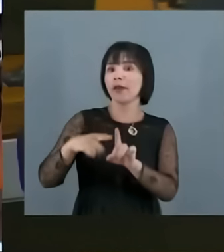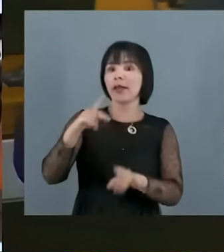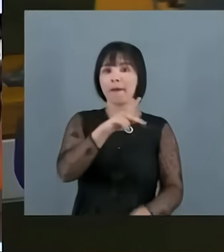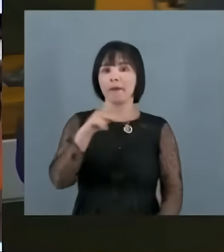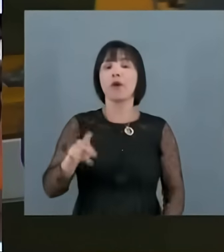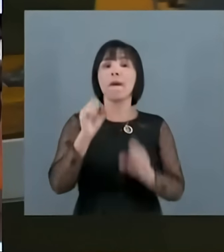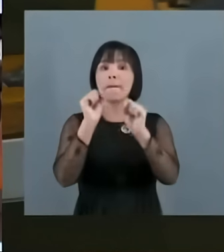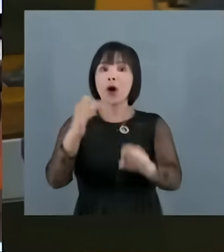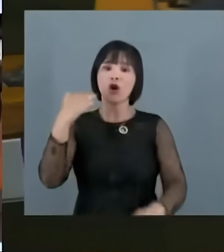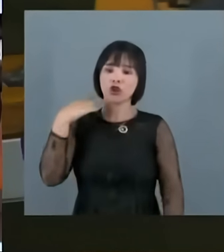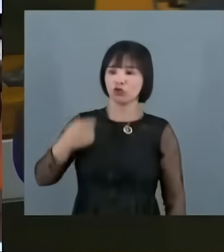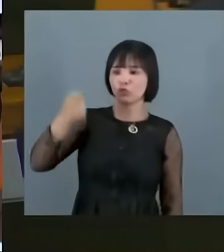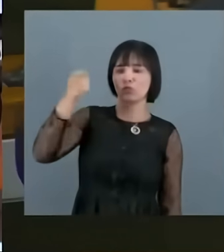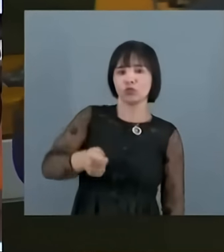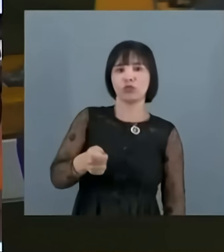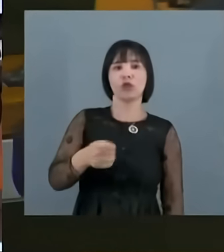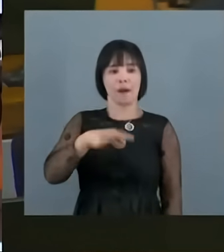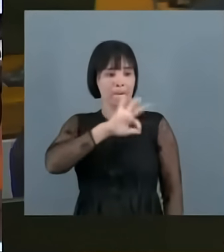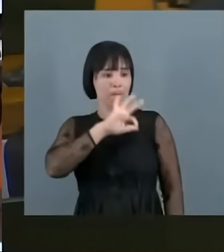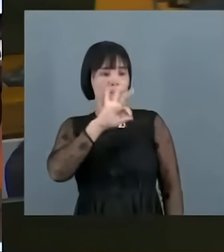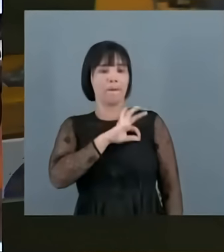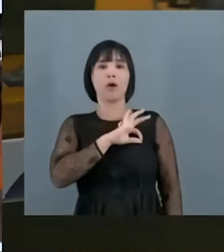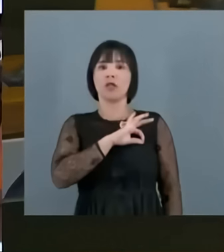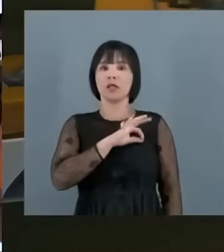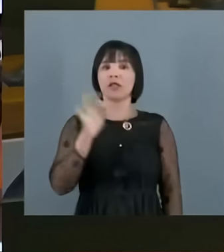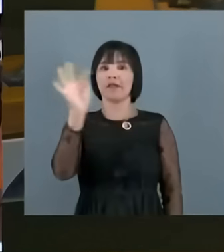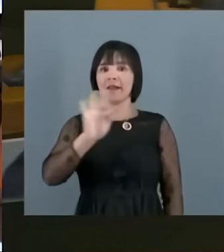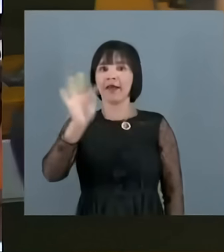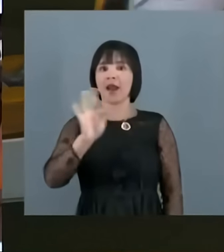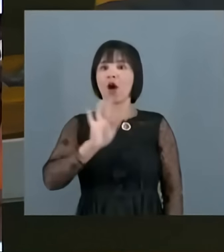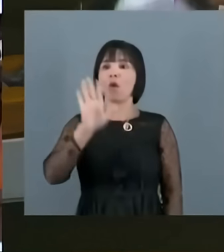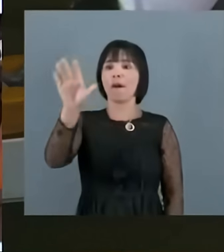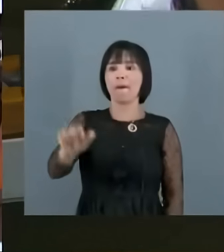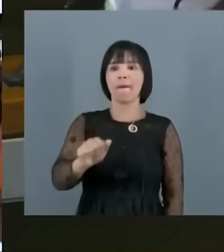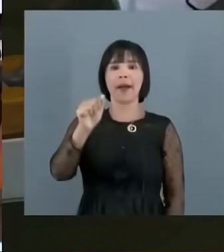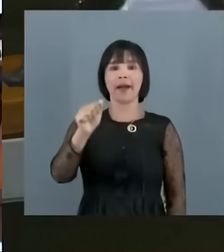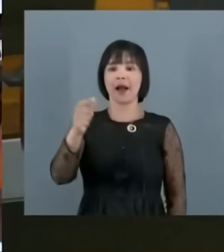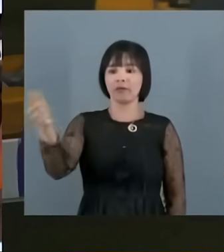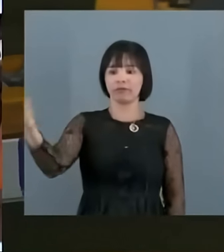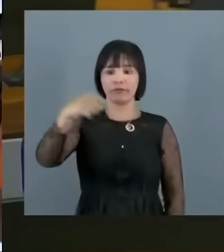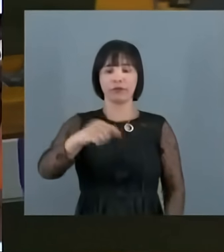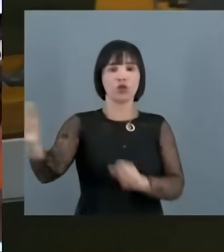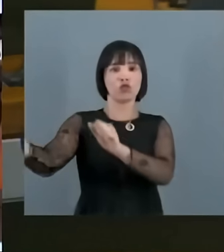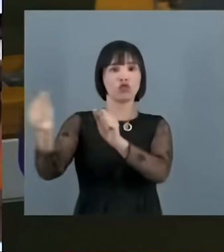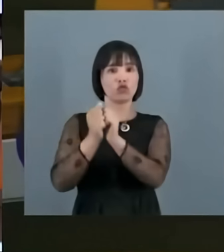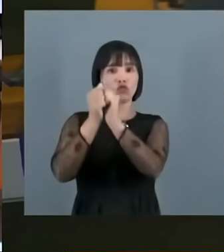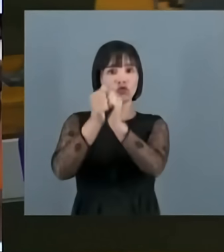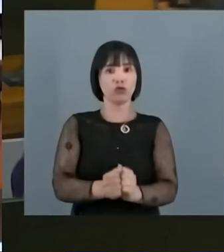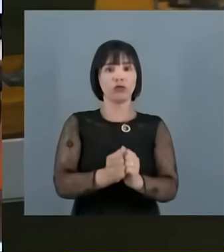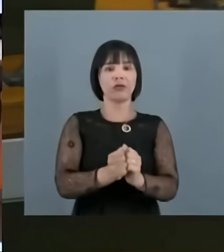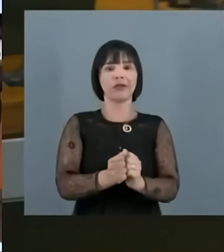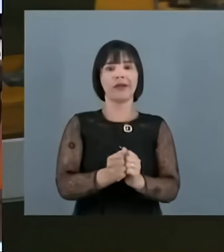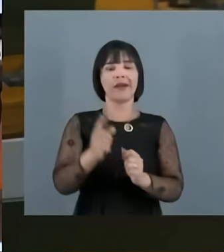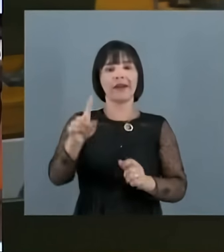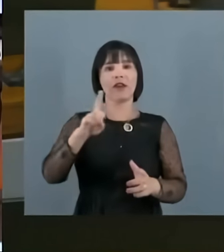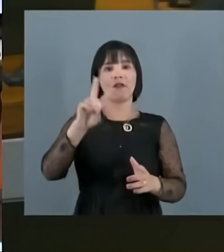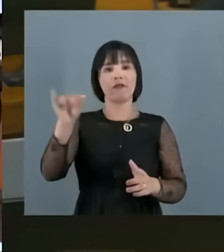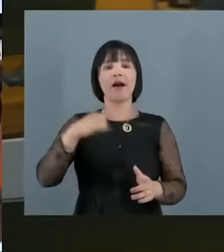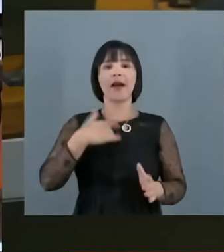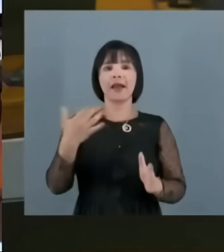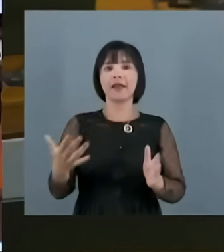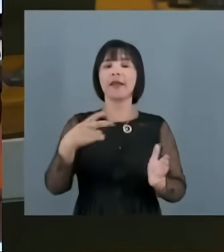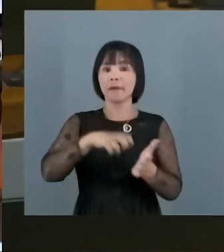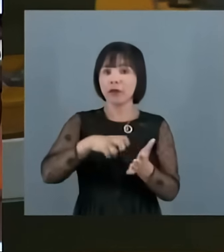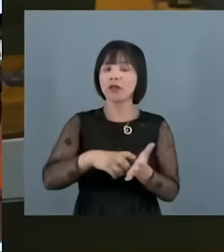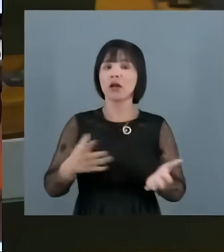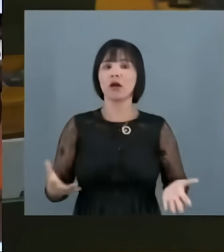como juiz, mandar a Polícia Federal trazê-lo. Pois não, senhor. E se a Polícia Federal não trazer, ela que paga o preço disso. Pois não. Então,